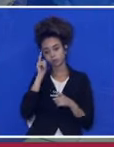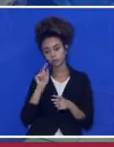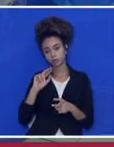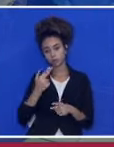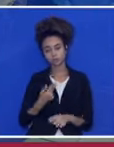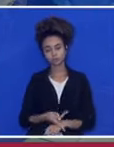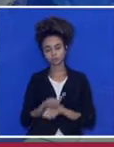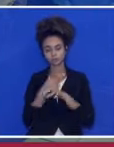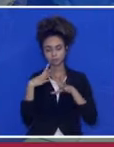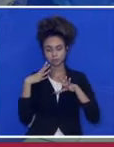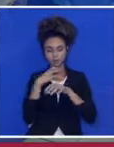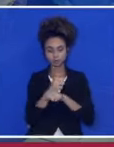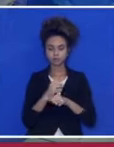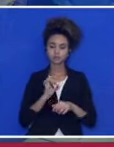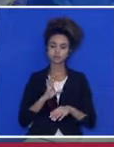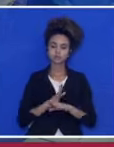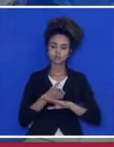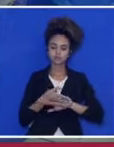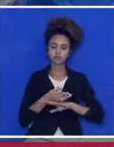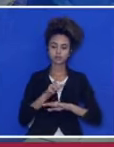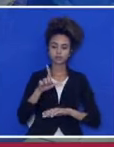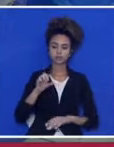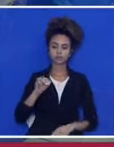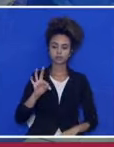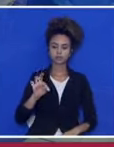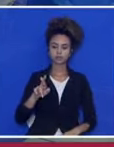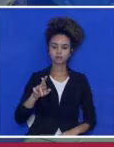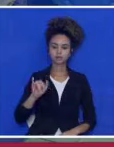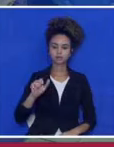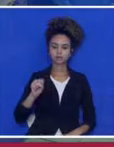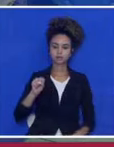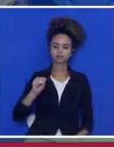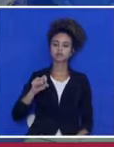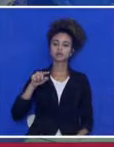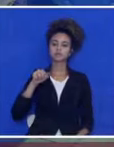se o prêmio está acumulado. É só acessar loterias.caixa.gov.br.